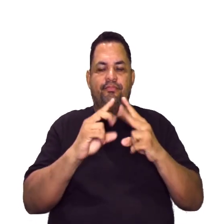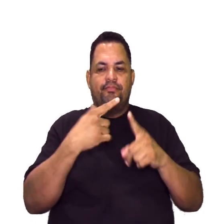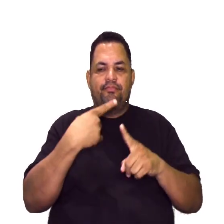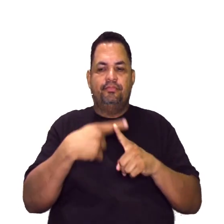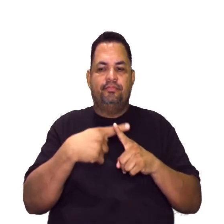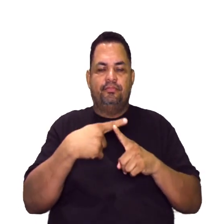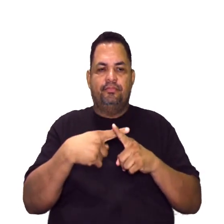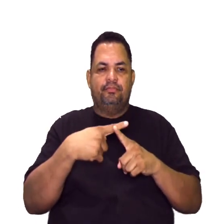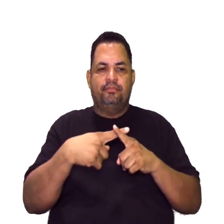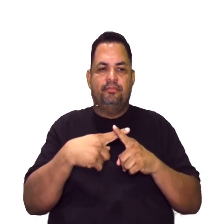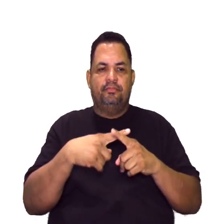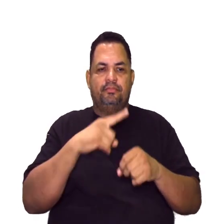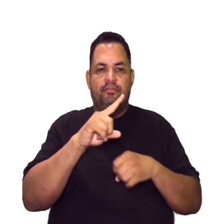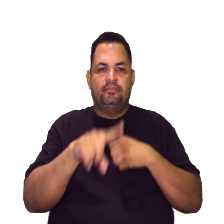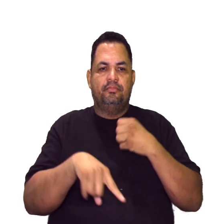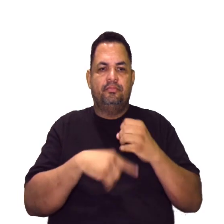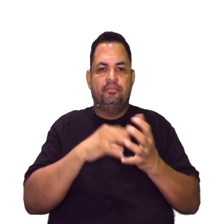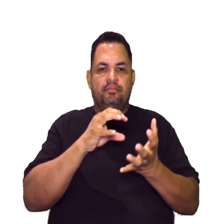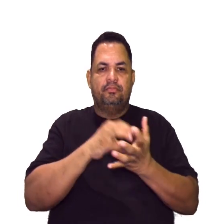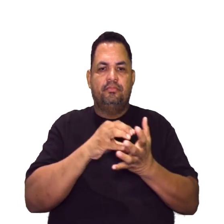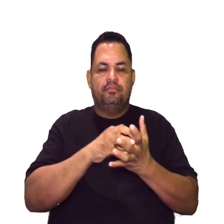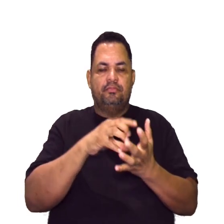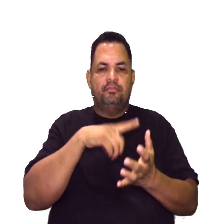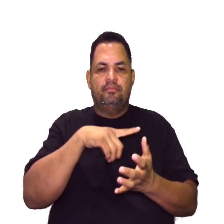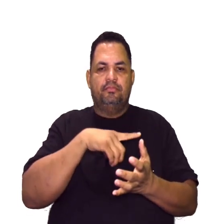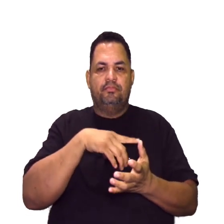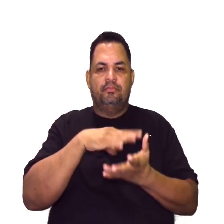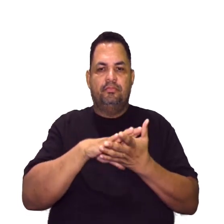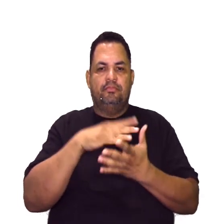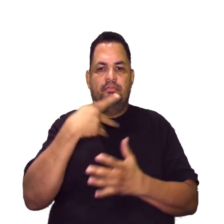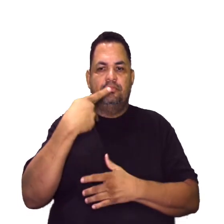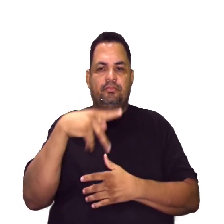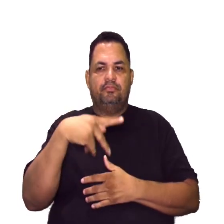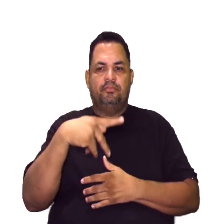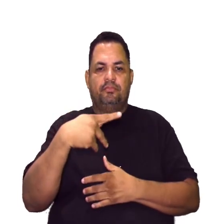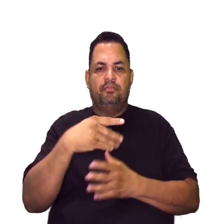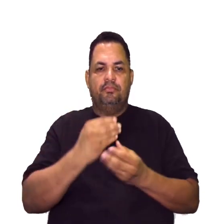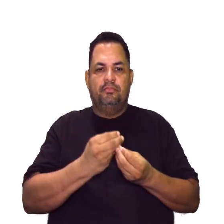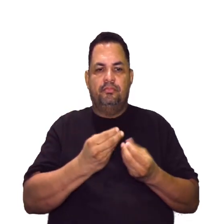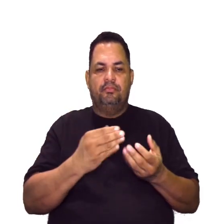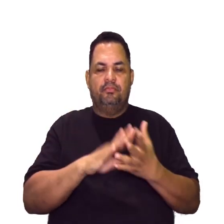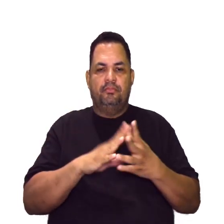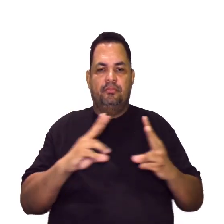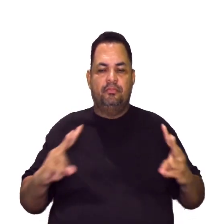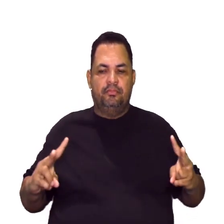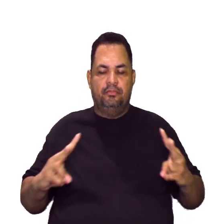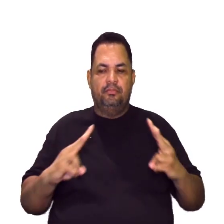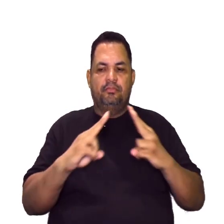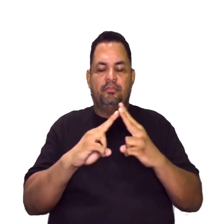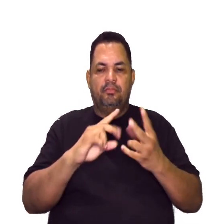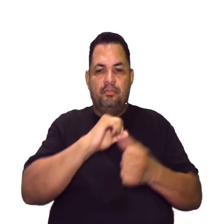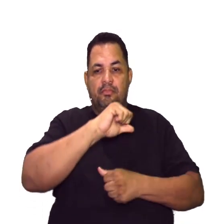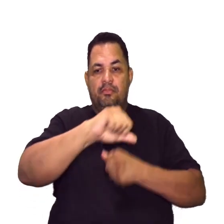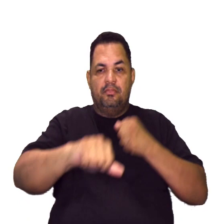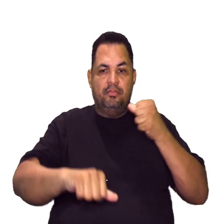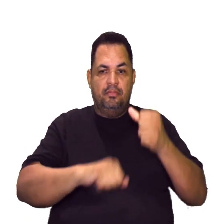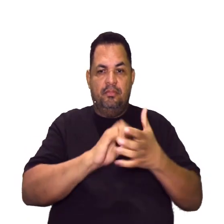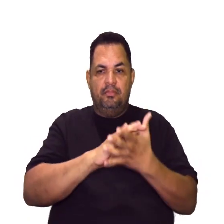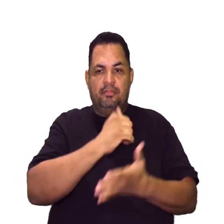quê? Aqui o átomo central possui par de elétrons emparelhados disponível. O ângulo agora vai alterar